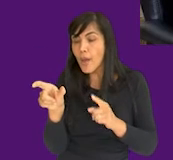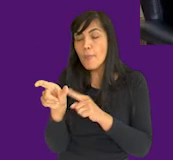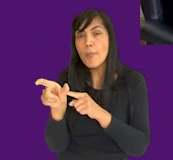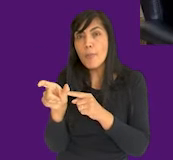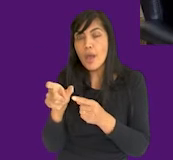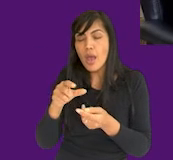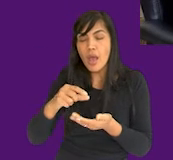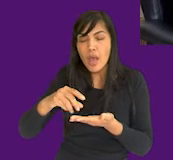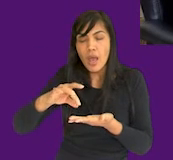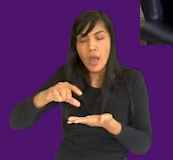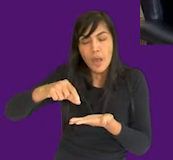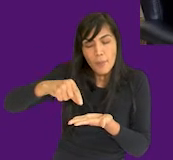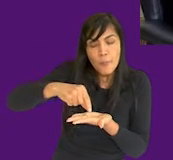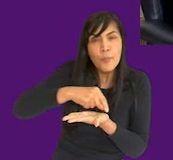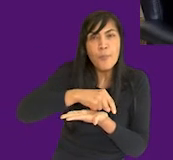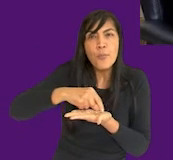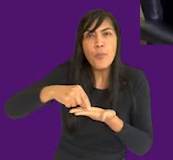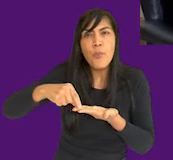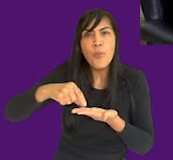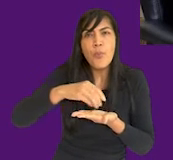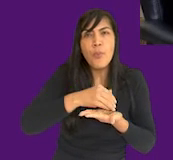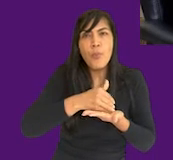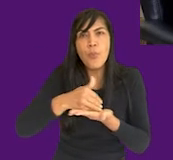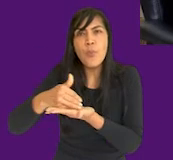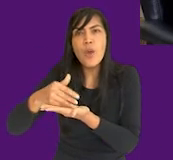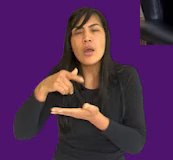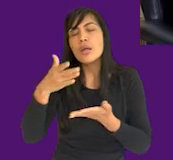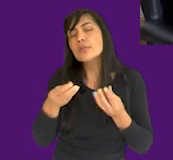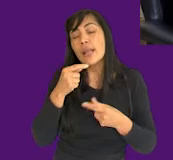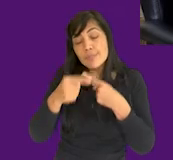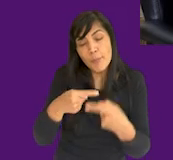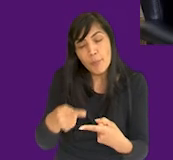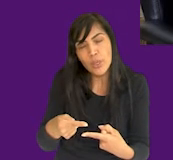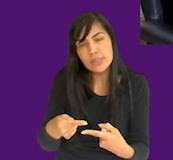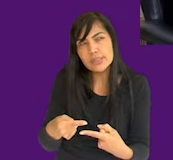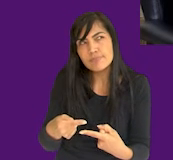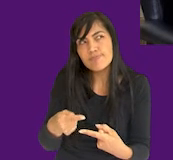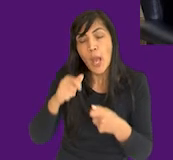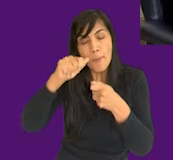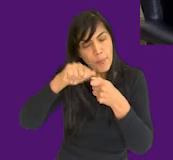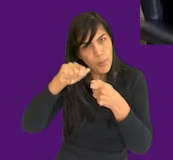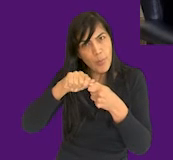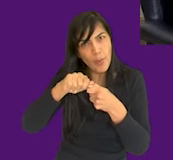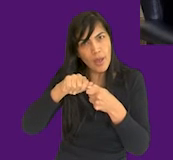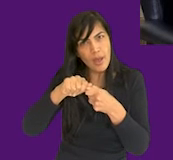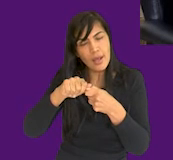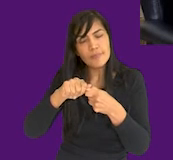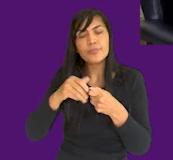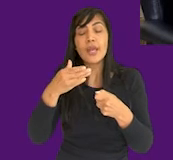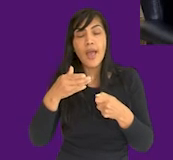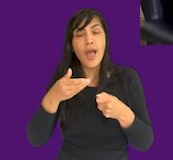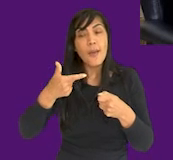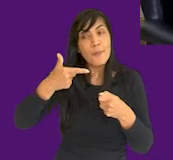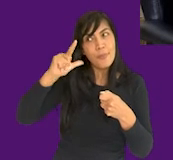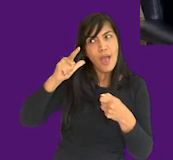perfil do o Rabi do problema e depois que a gente fazer isso já